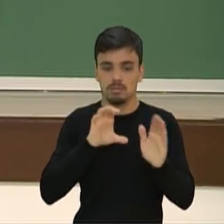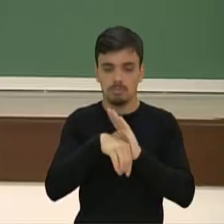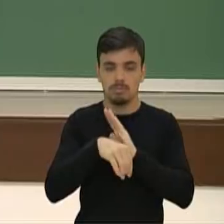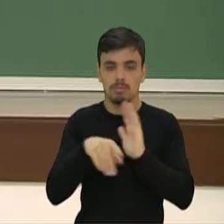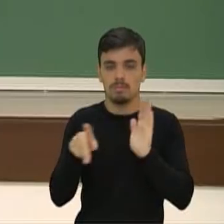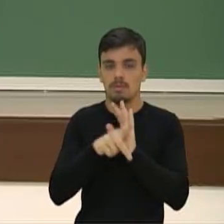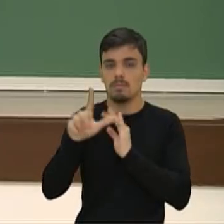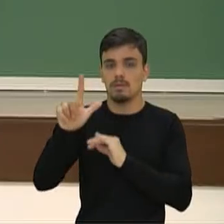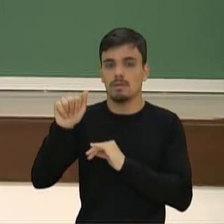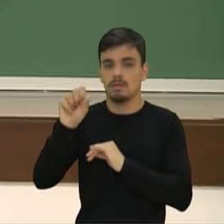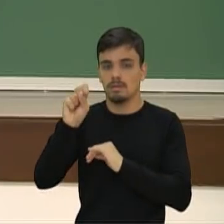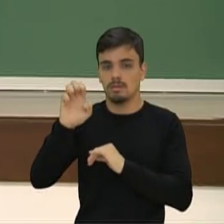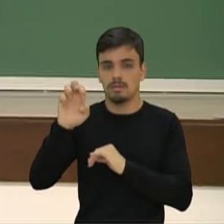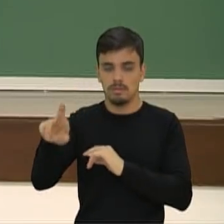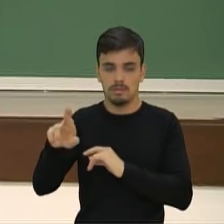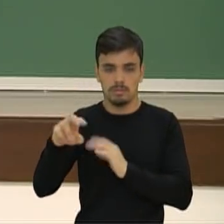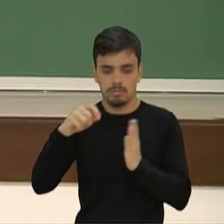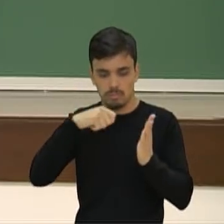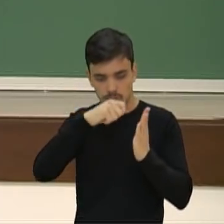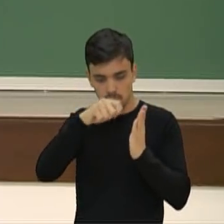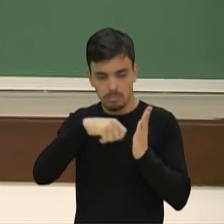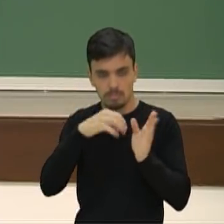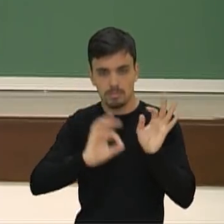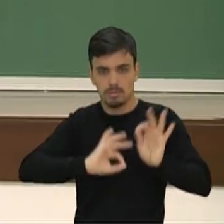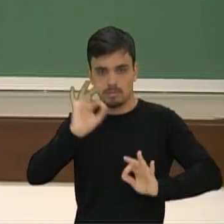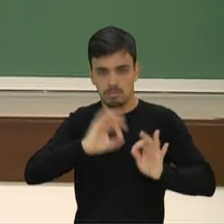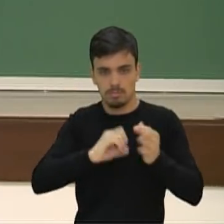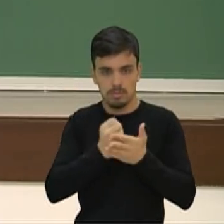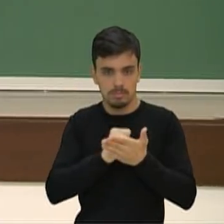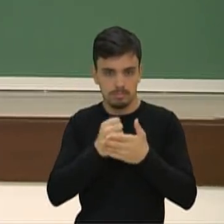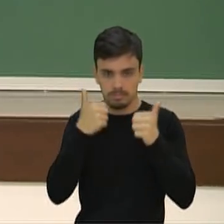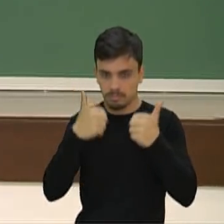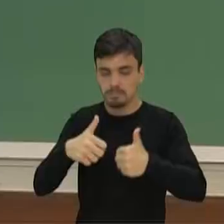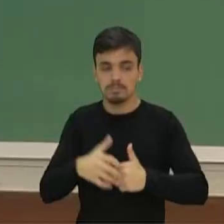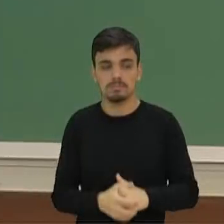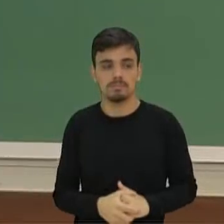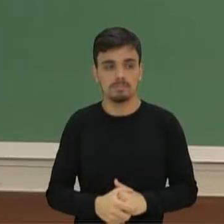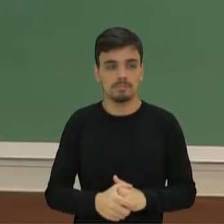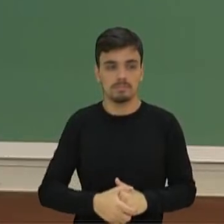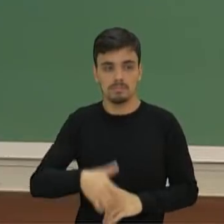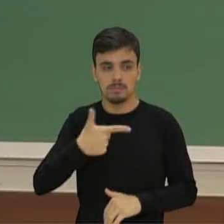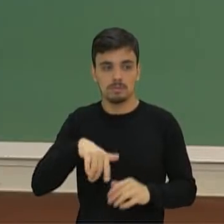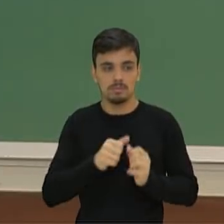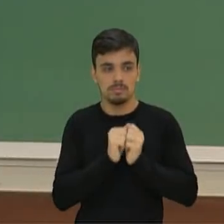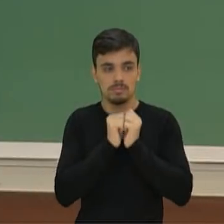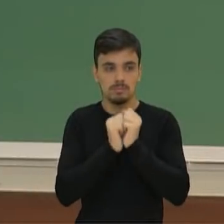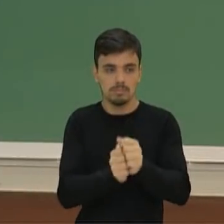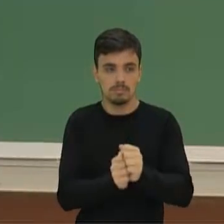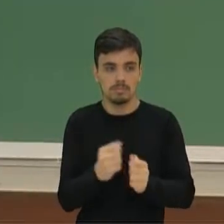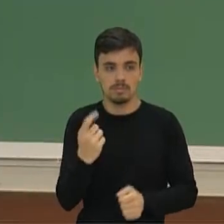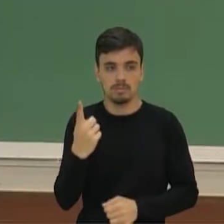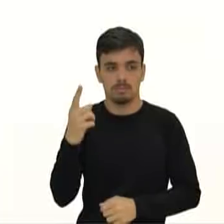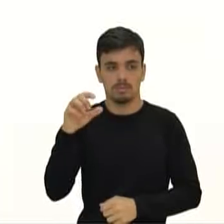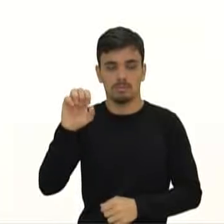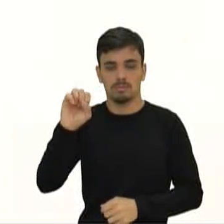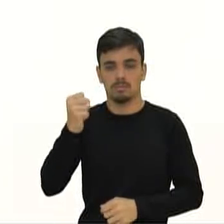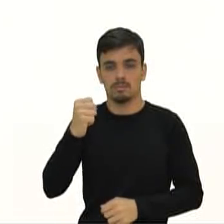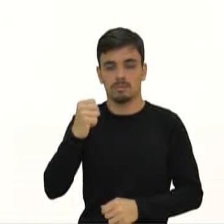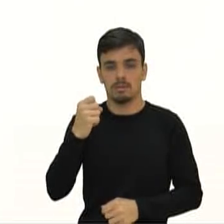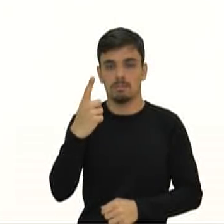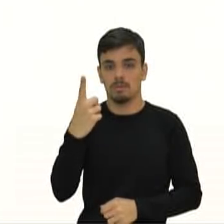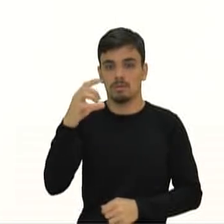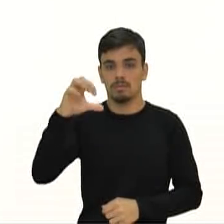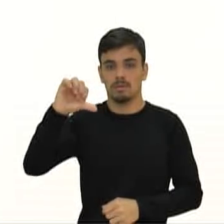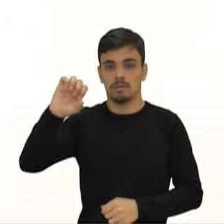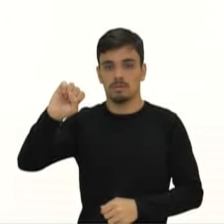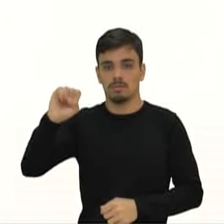laser, para começar a estar trabalhando com essas correções, ok? Me acompanhe na tela novamente. Já na década de 80,